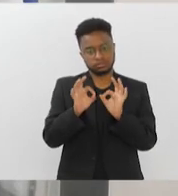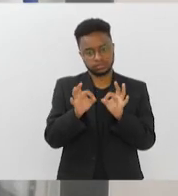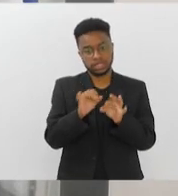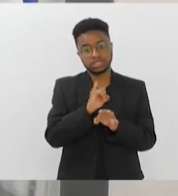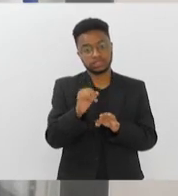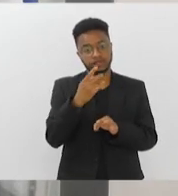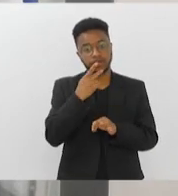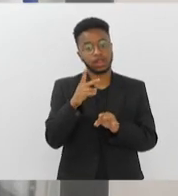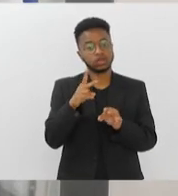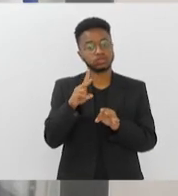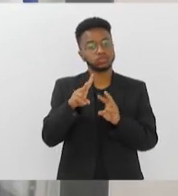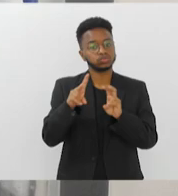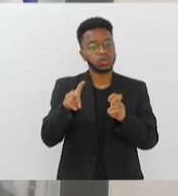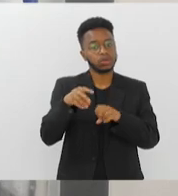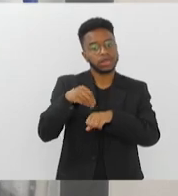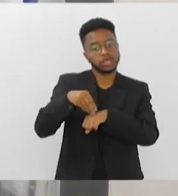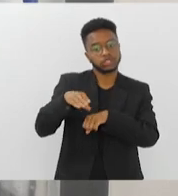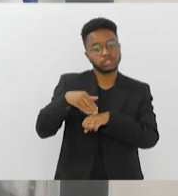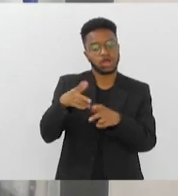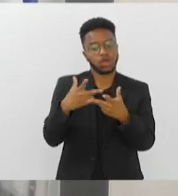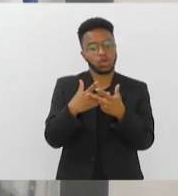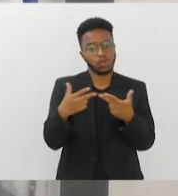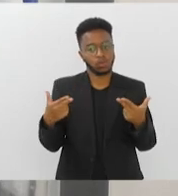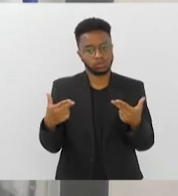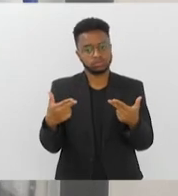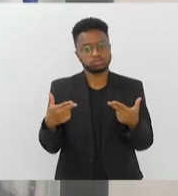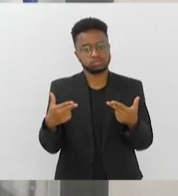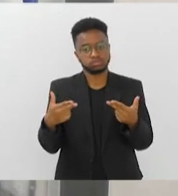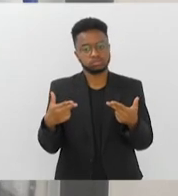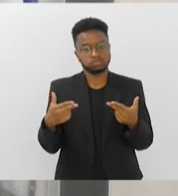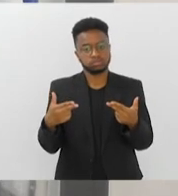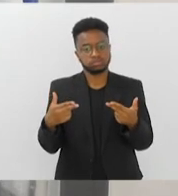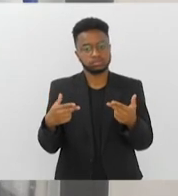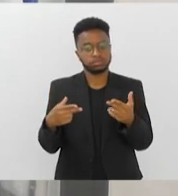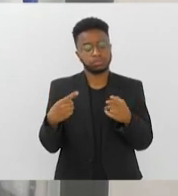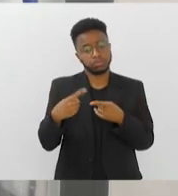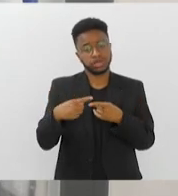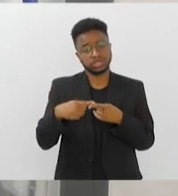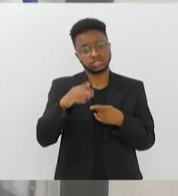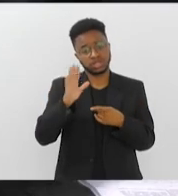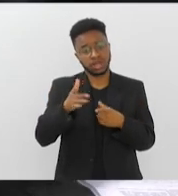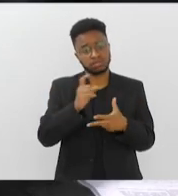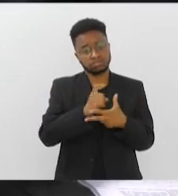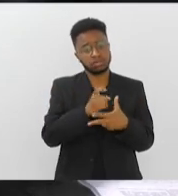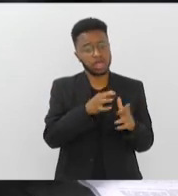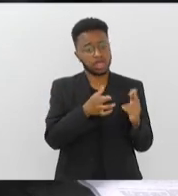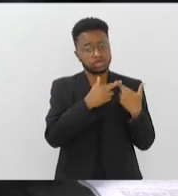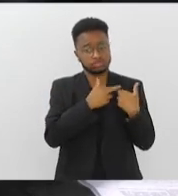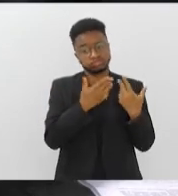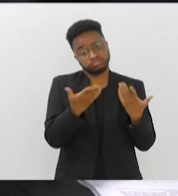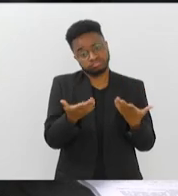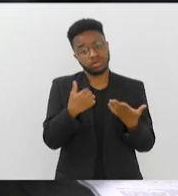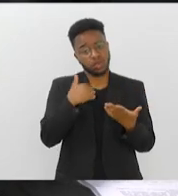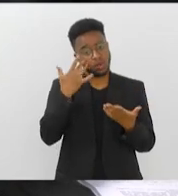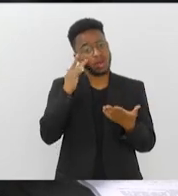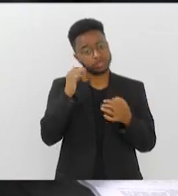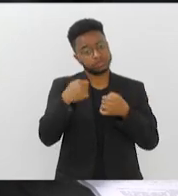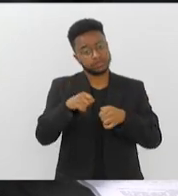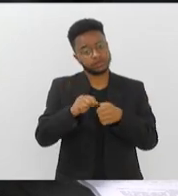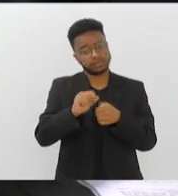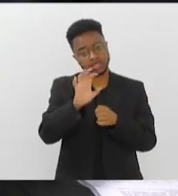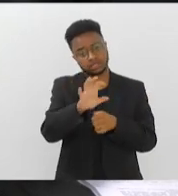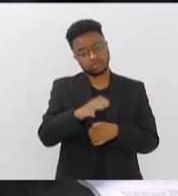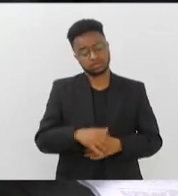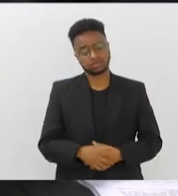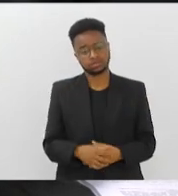de indicar algo daquilo que o próprio Poder Executivo já pode fazer. Então é o caso. Eu acho que é o caso. É o caso,